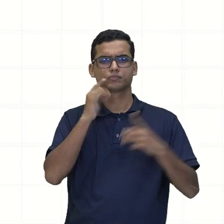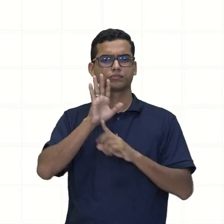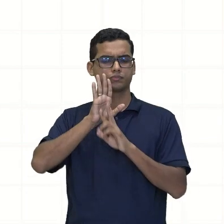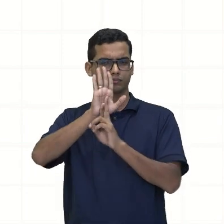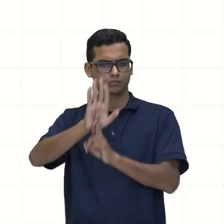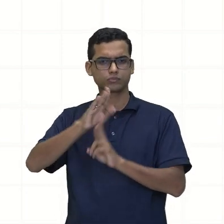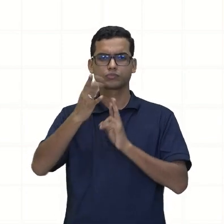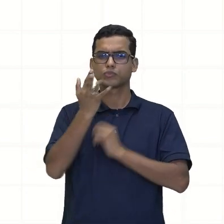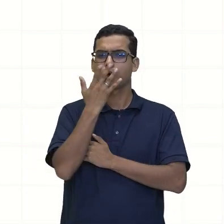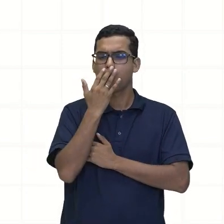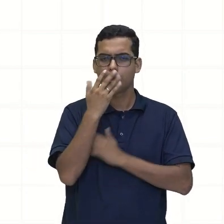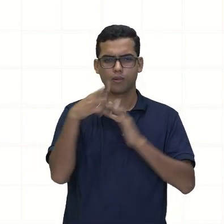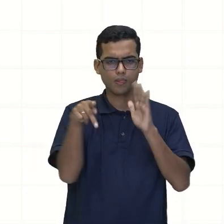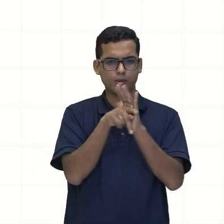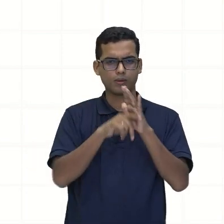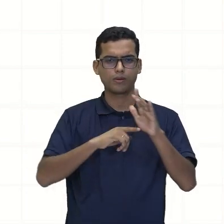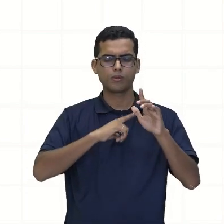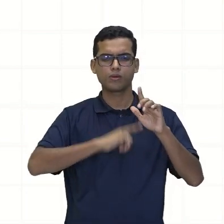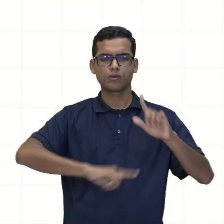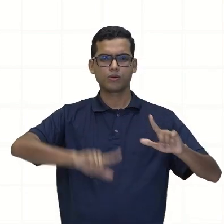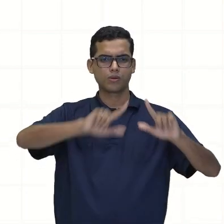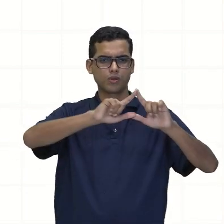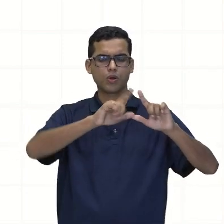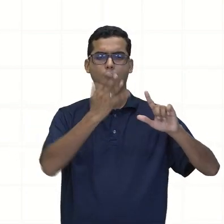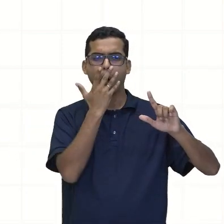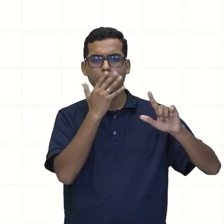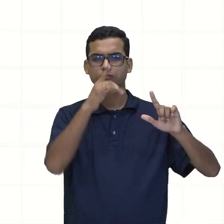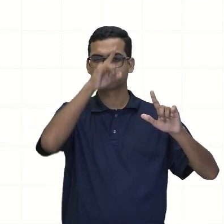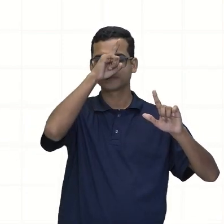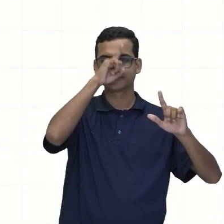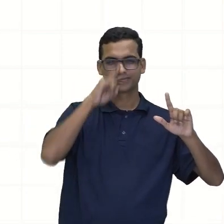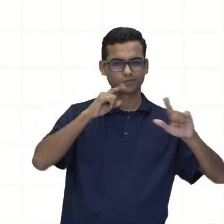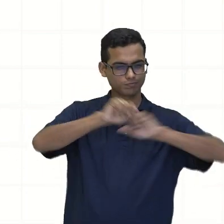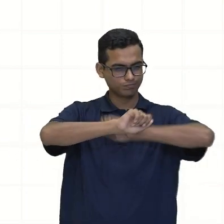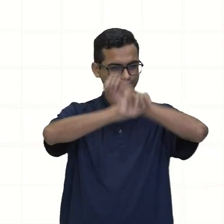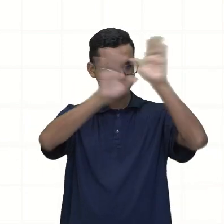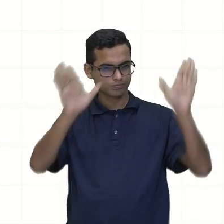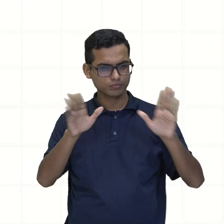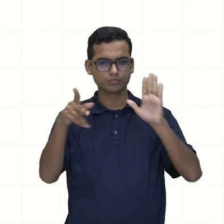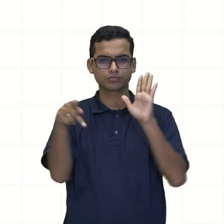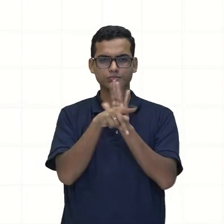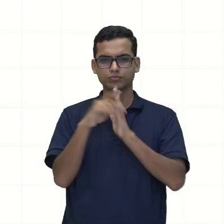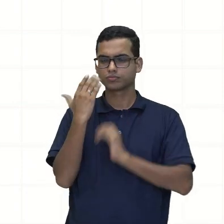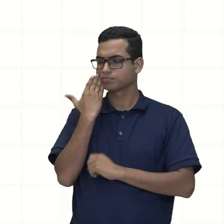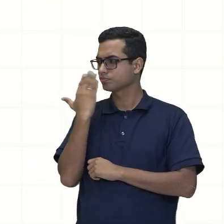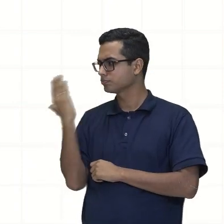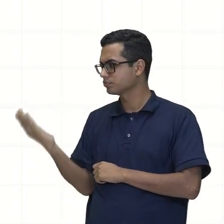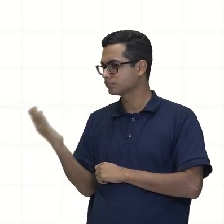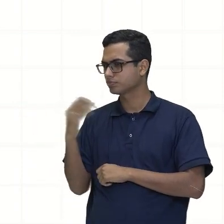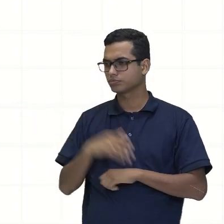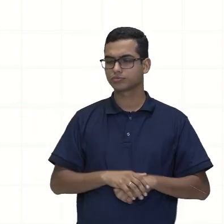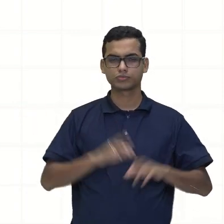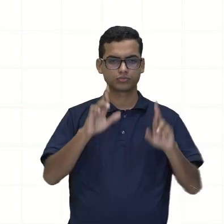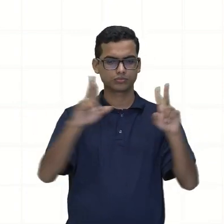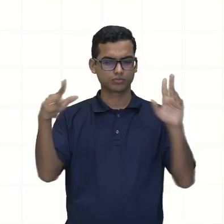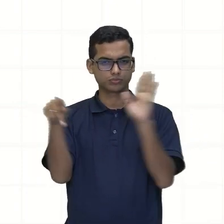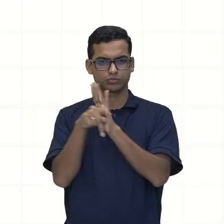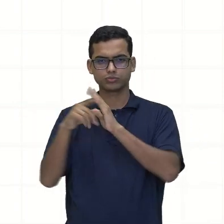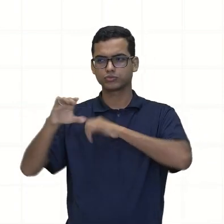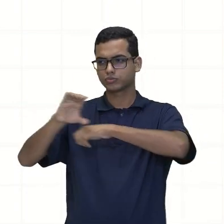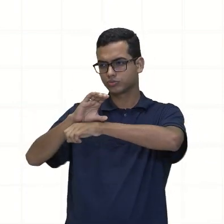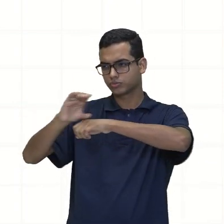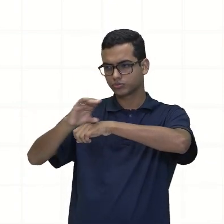por um quadrado com um círculo e um tom de amarelo um pouquinho mais claro do que o açaí, né, como falei anteriormente para vocês.